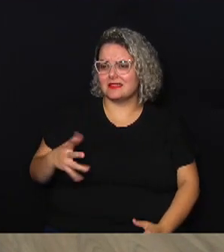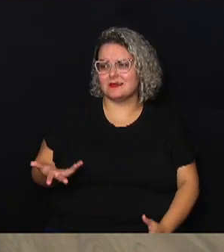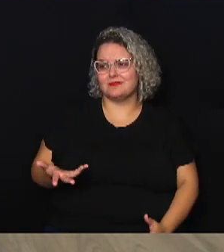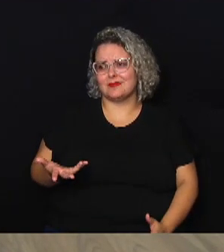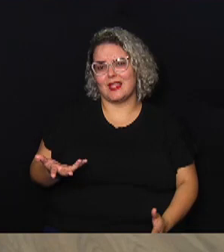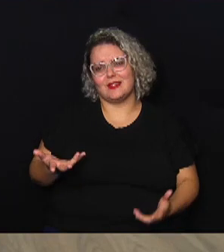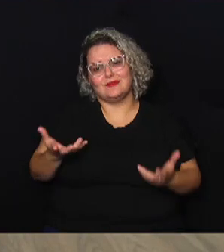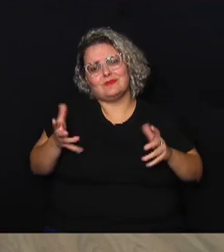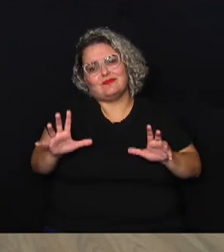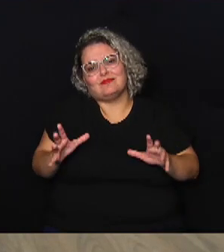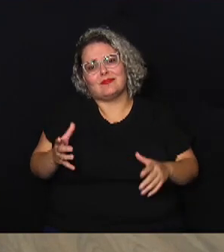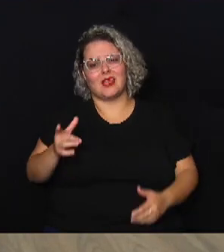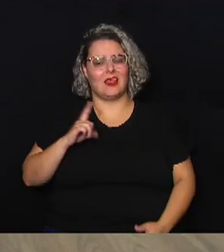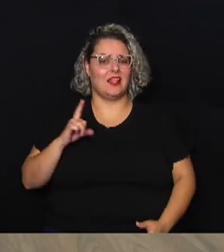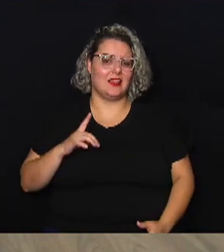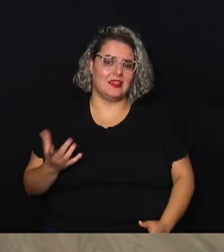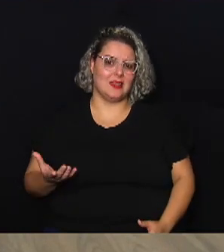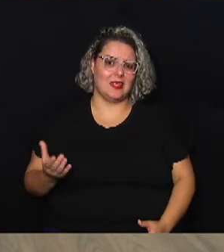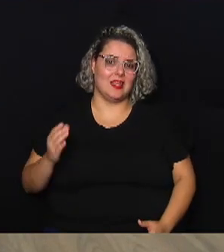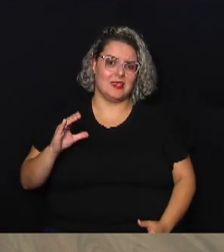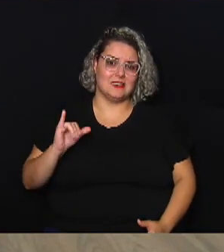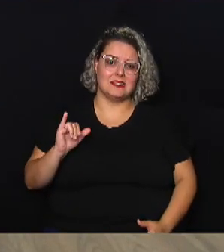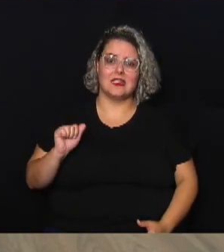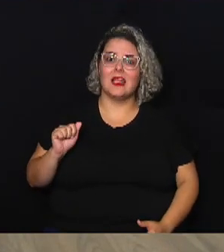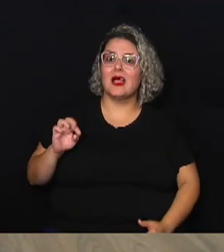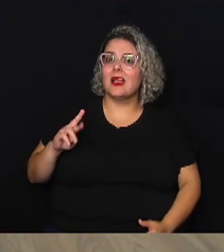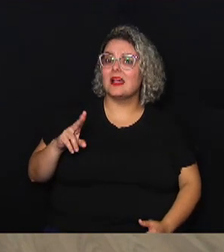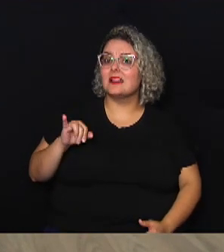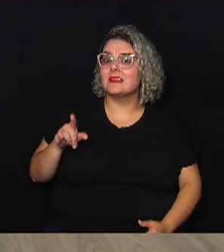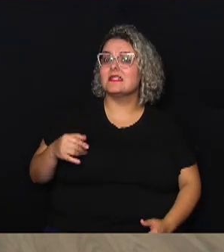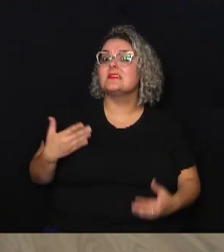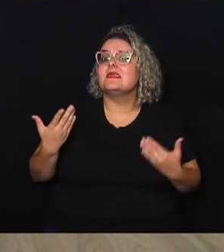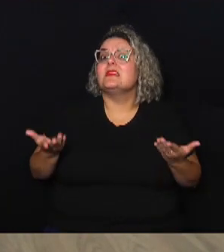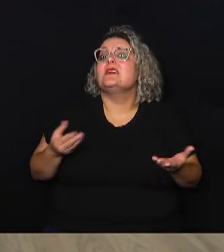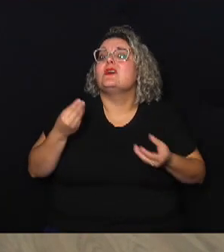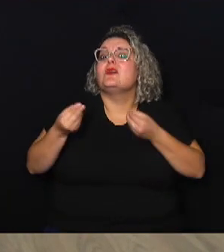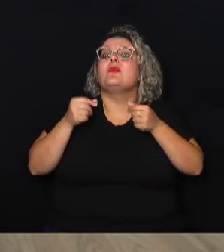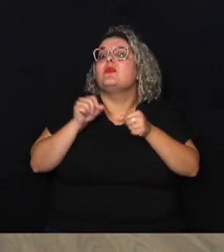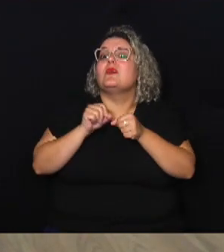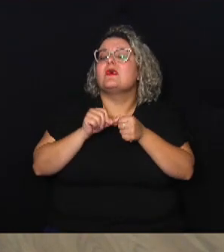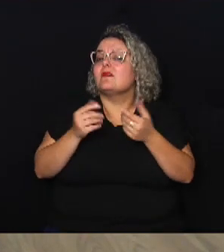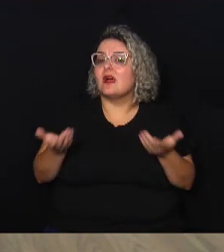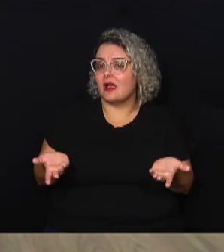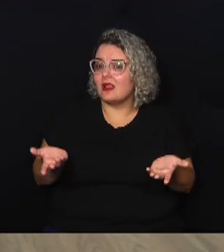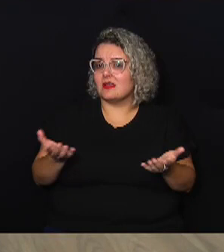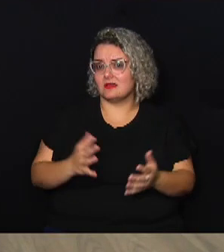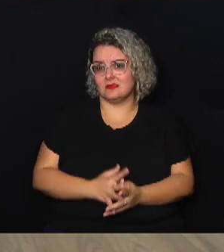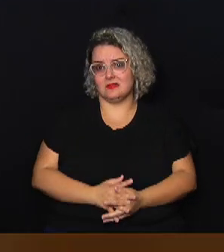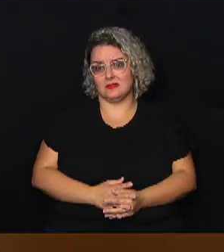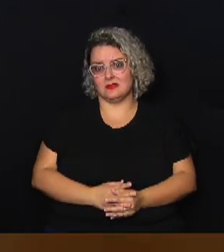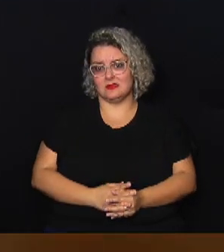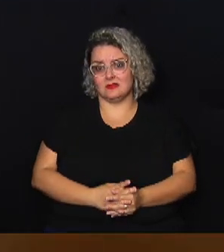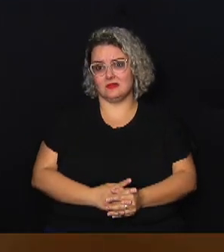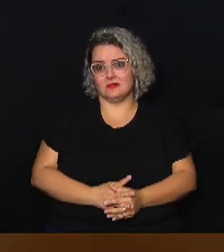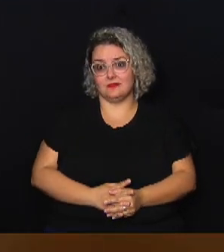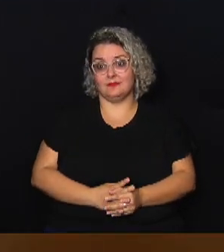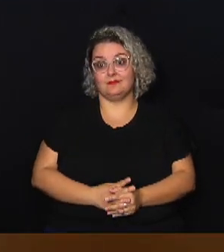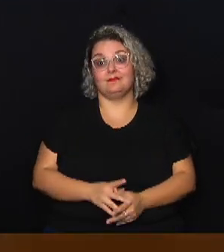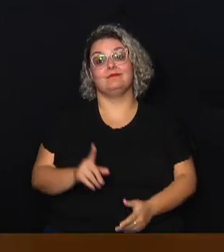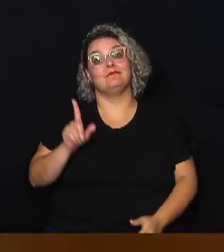né, a cicatriz. Muita gente não gosta. E aí, como que faz a cirurgia? É o